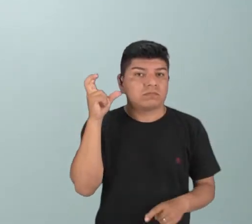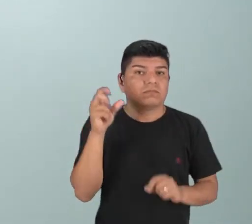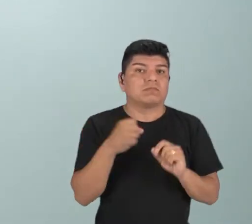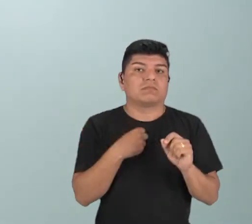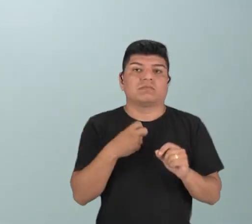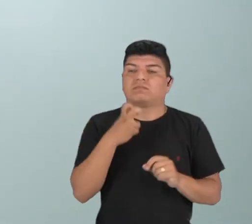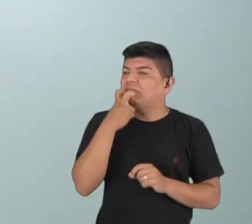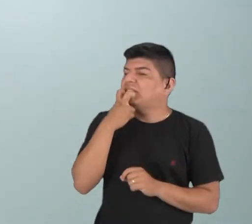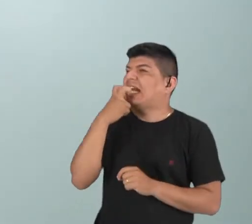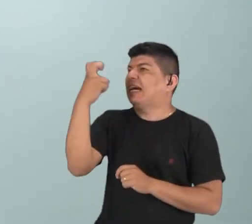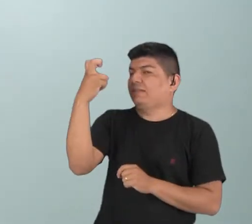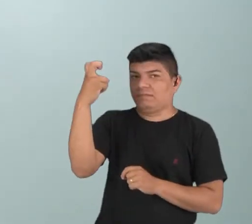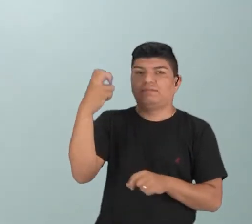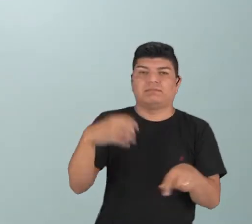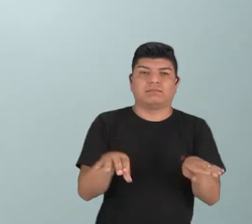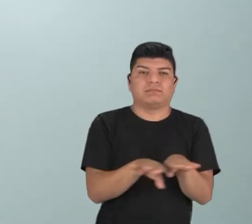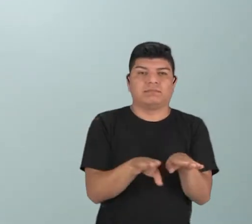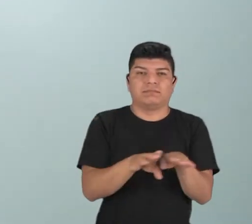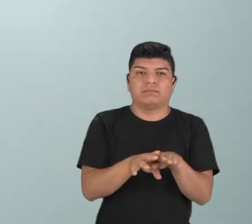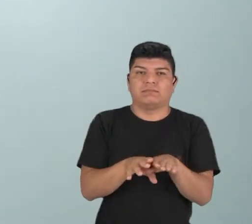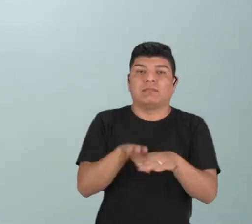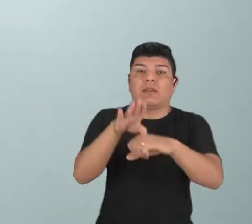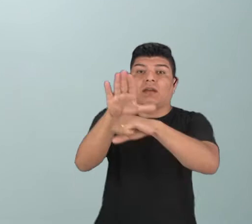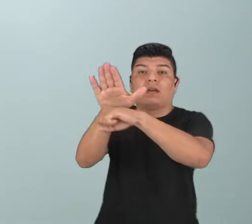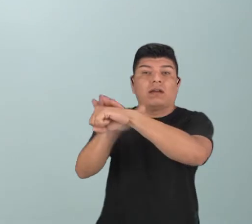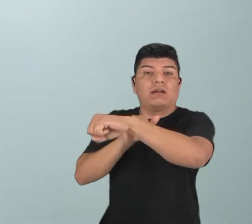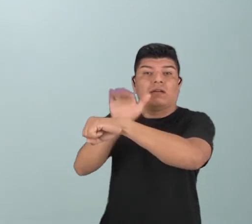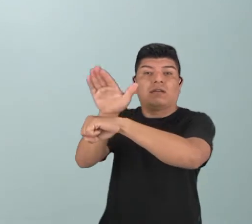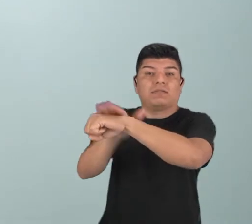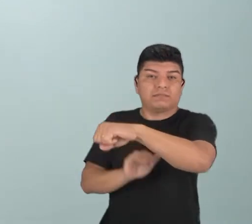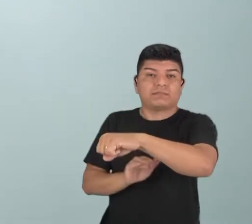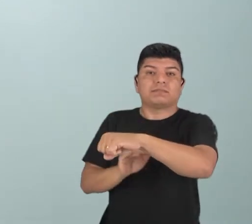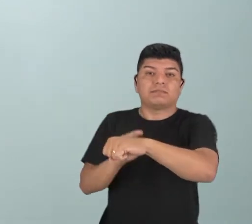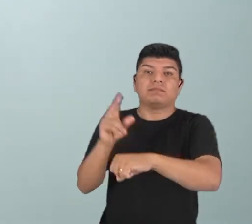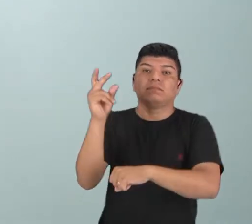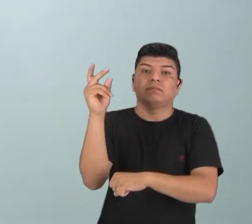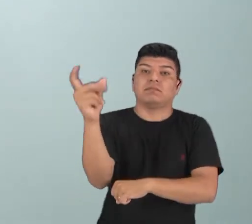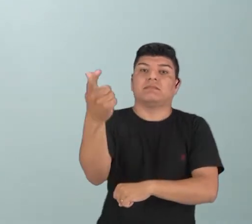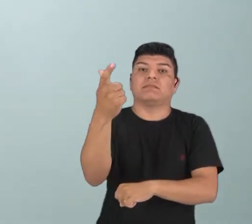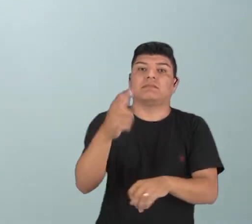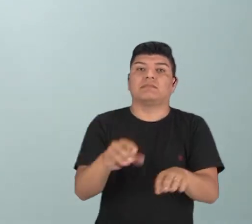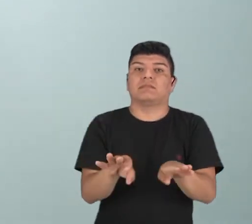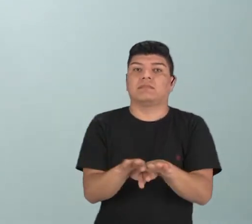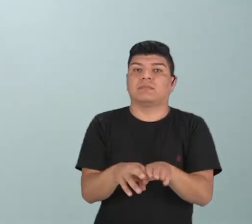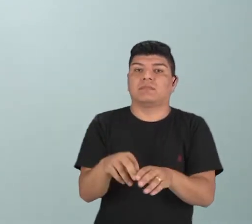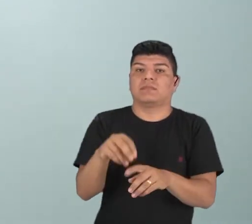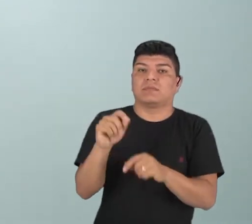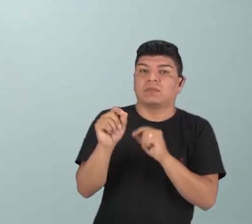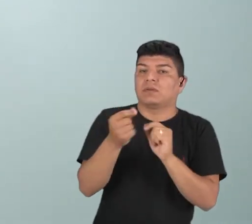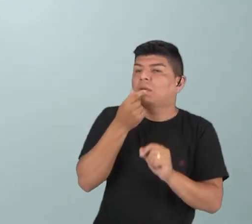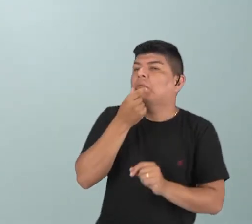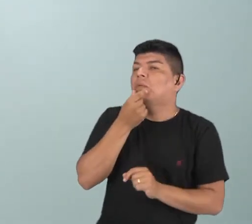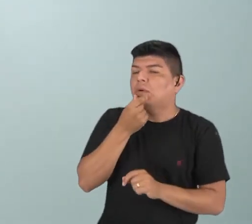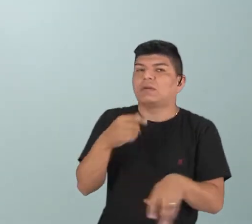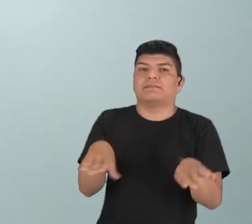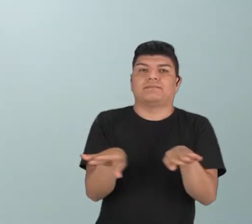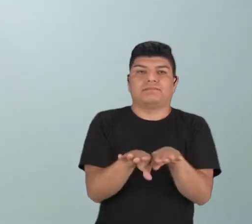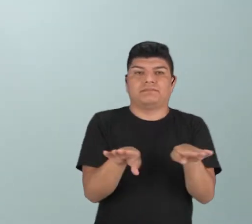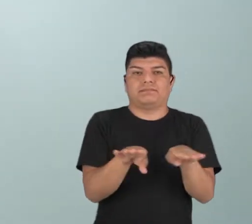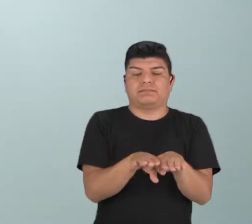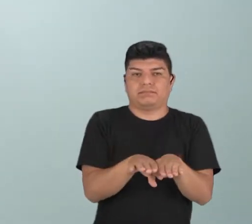gente dá um grito, quando a gente chama alguém, né, ou quando a gente dá um assovio, né, também